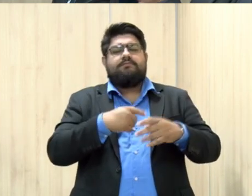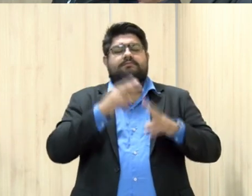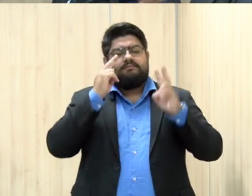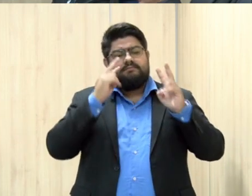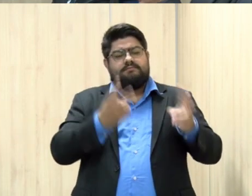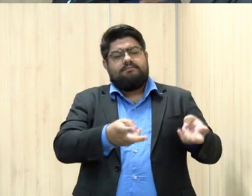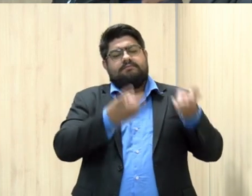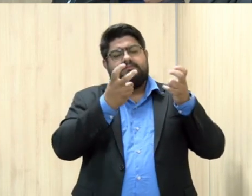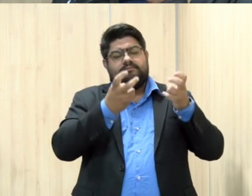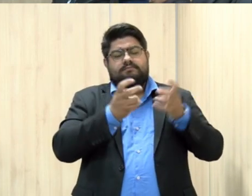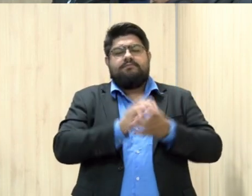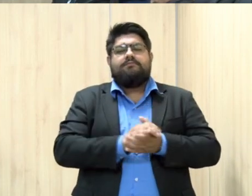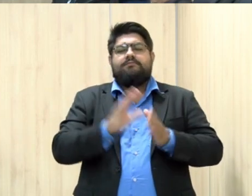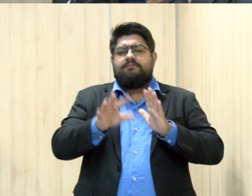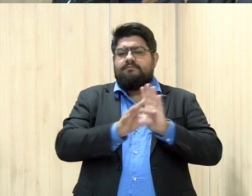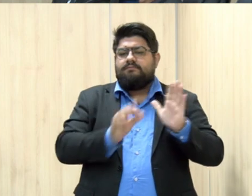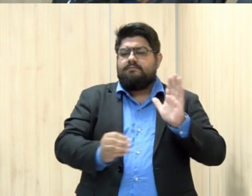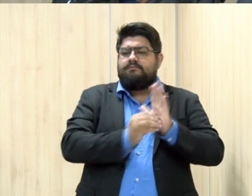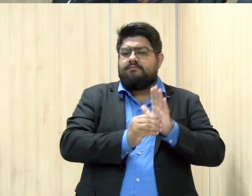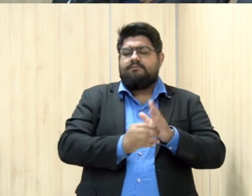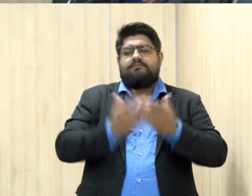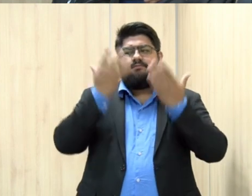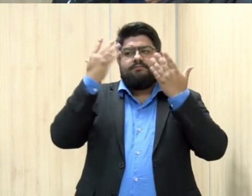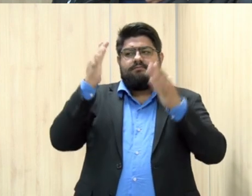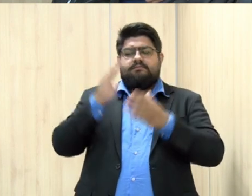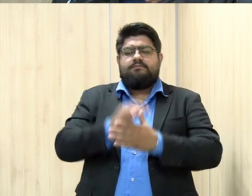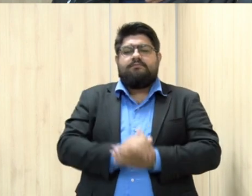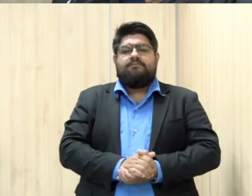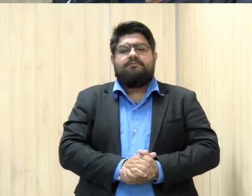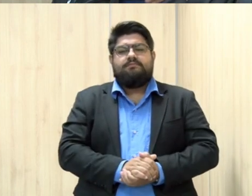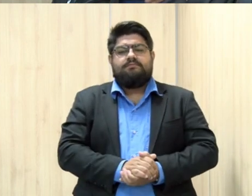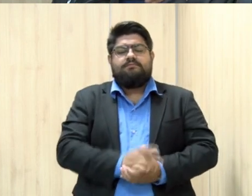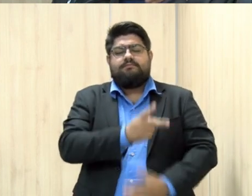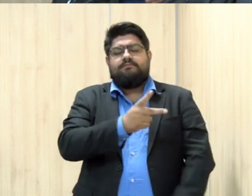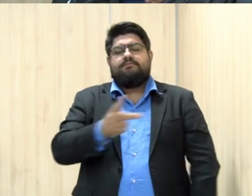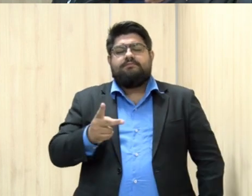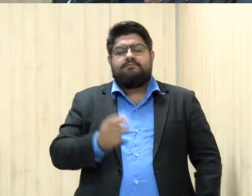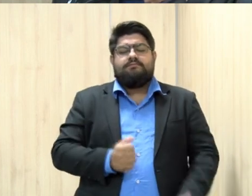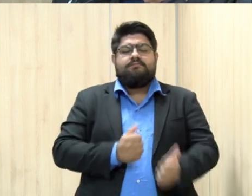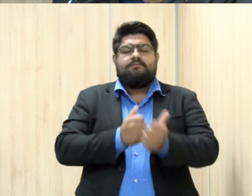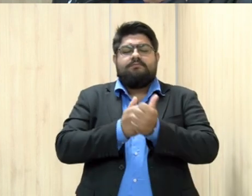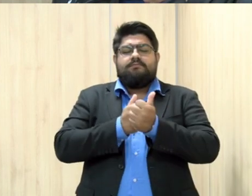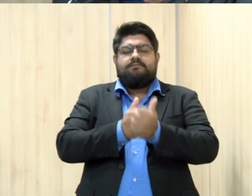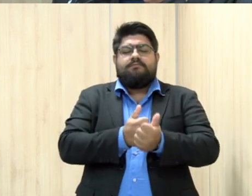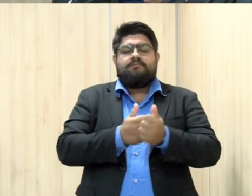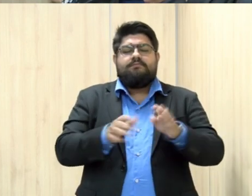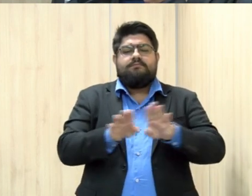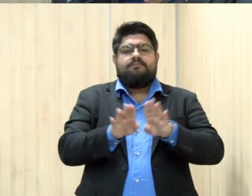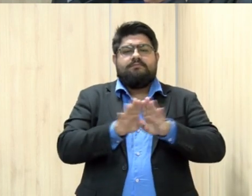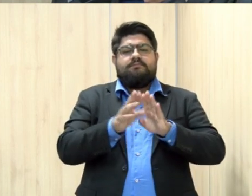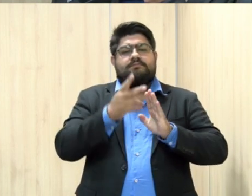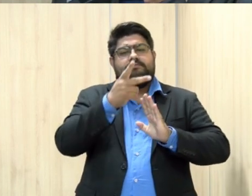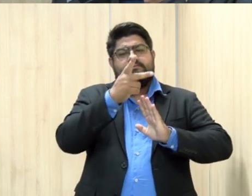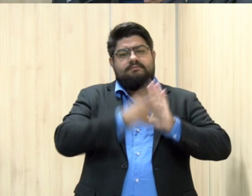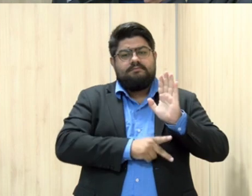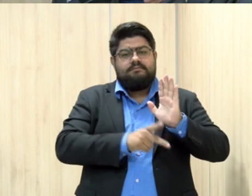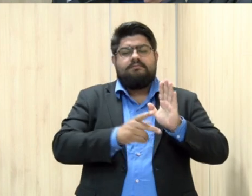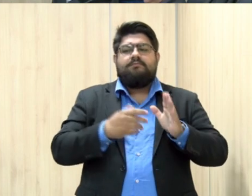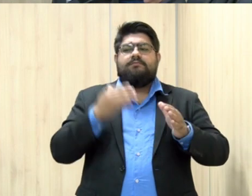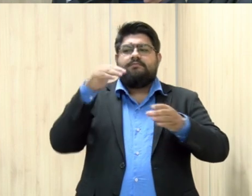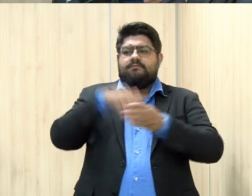ter observado que para fazer a inclusão parabéns a presidência acompanha o parecer